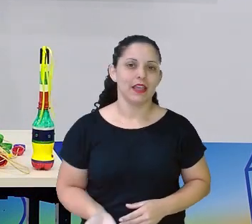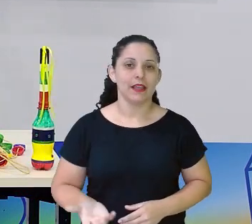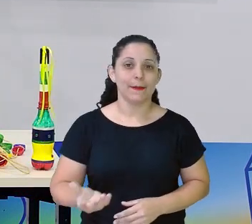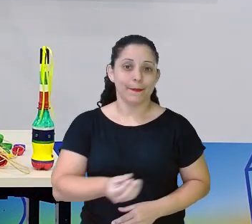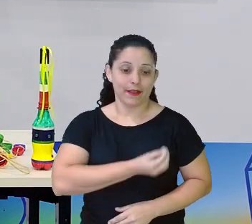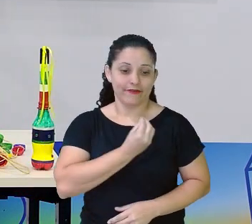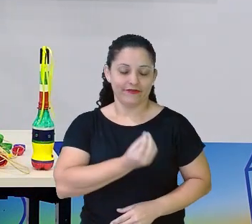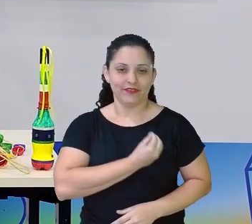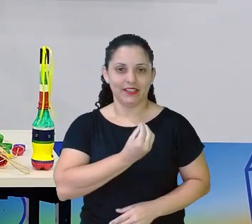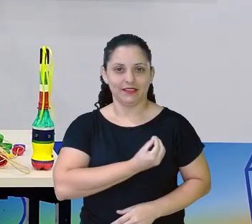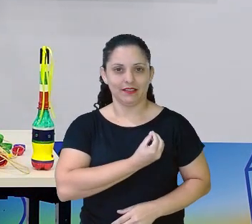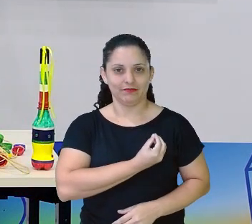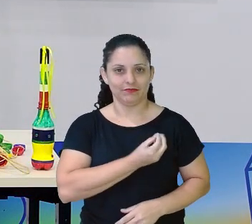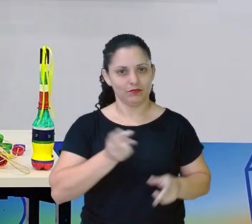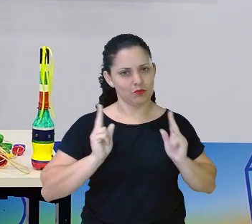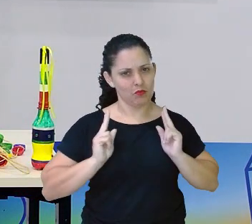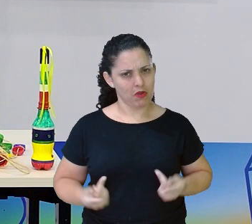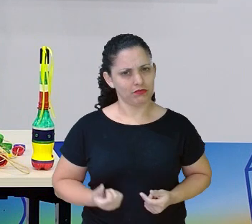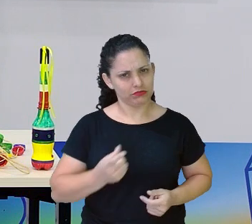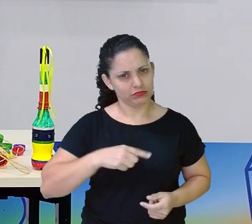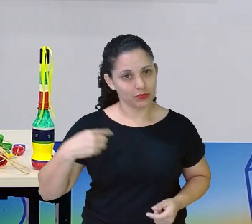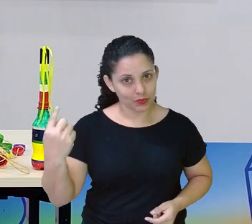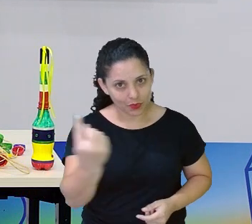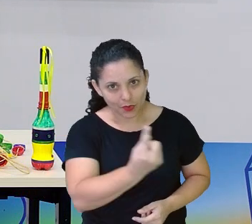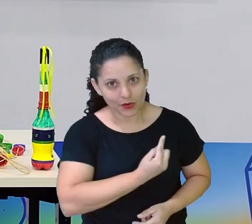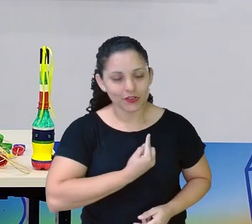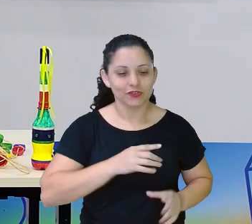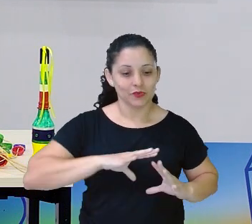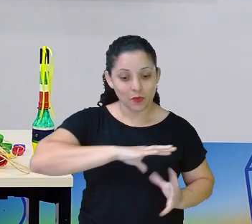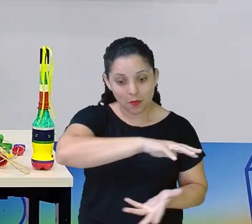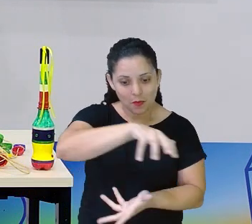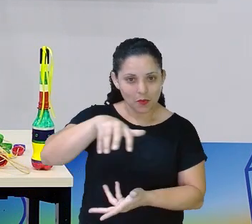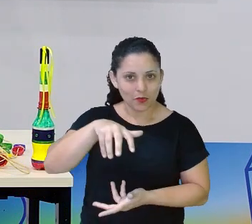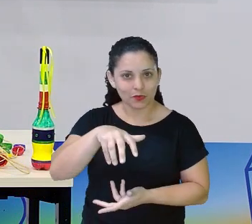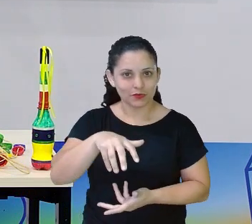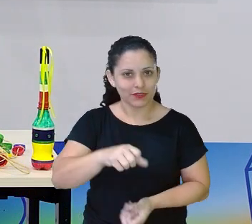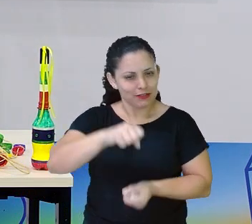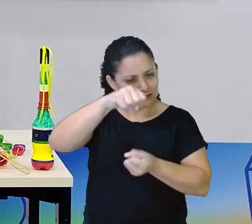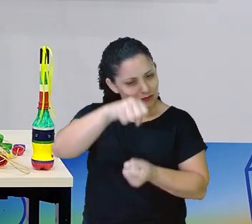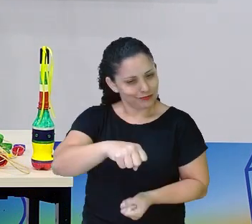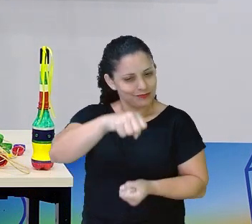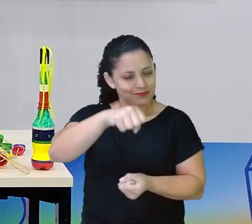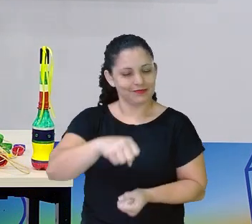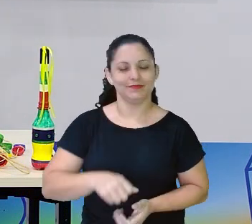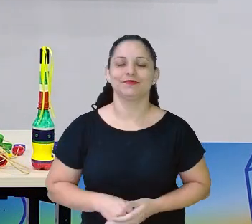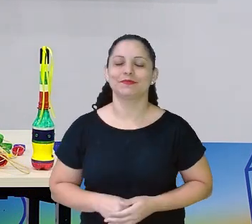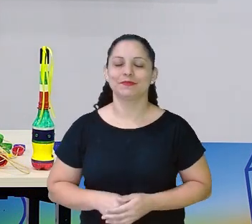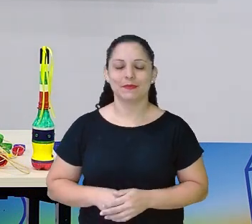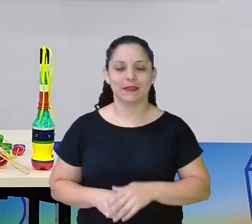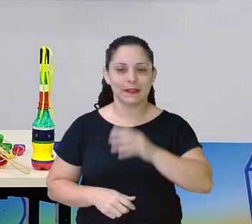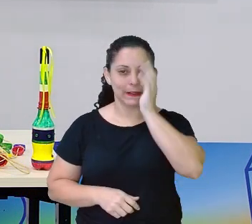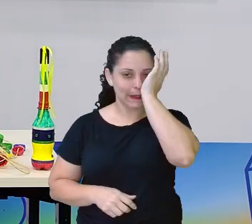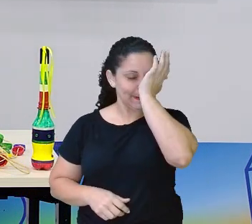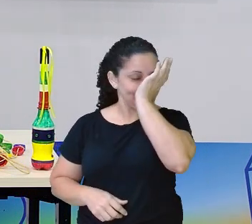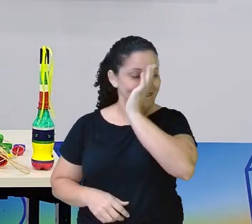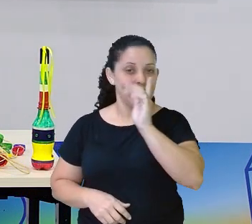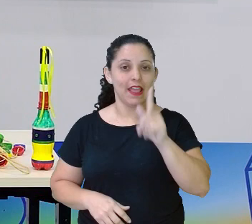nossa sobrevivência, para a sobrevivência do mundo. Pois é, a sustentabilidade